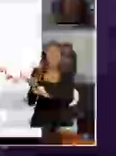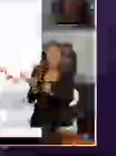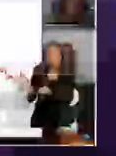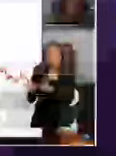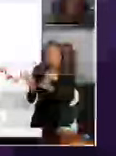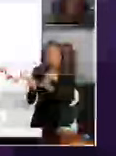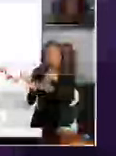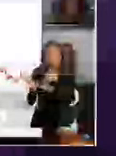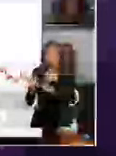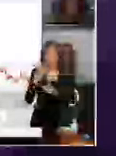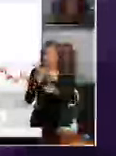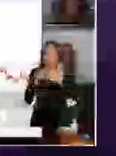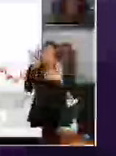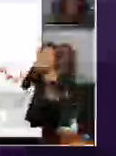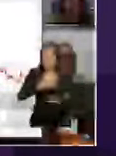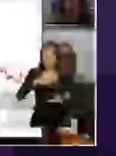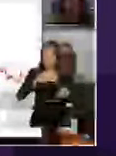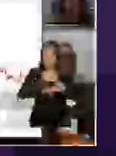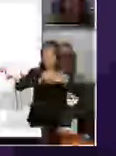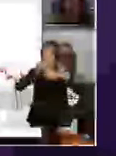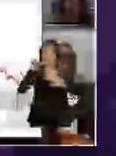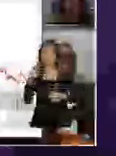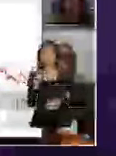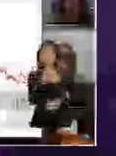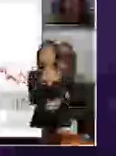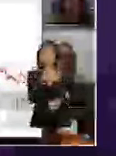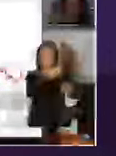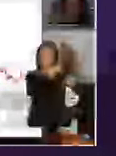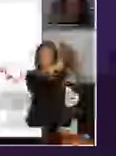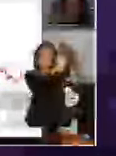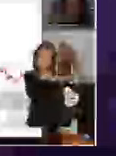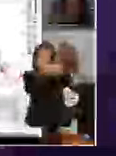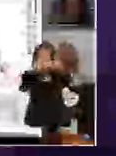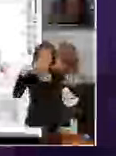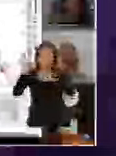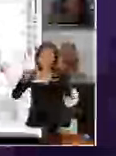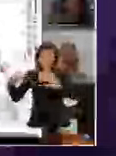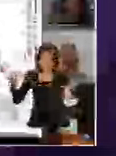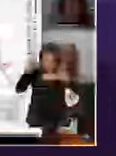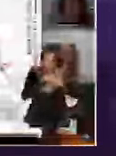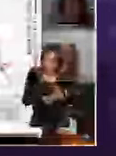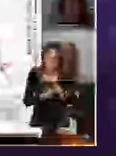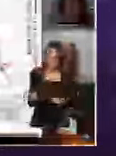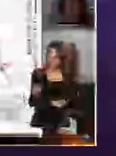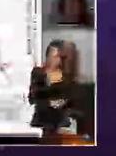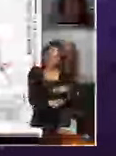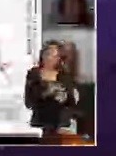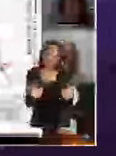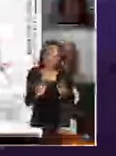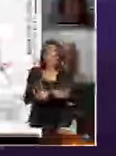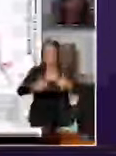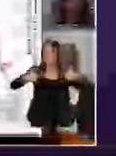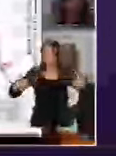uma interdependência entre o número de óbitos acompanhando adultos e crianças. Esse gráfico ele é mais